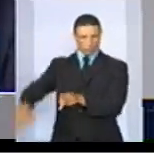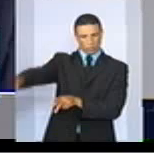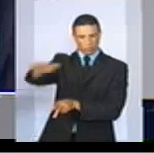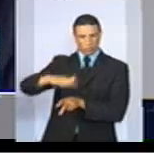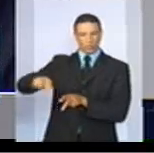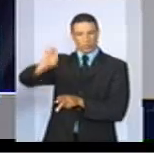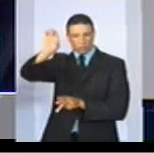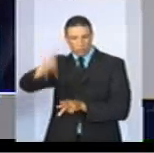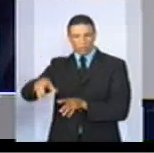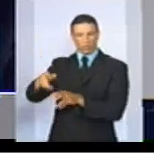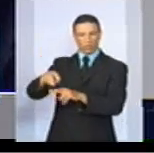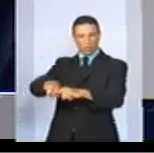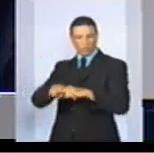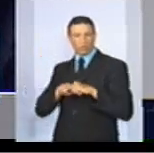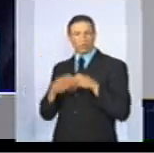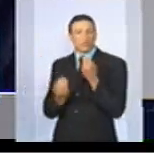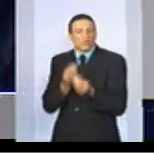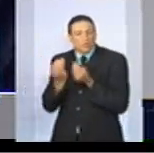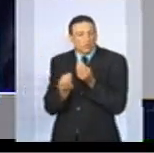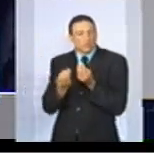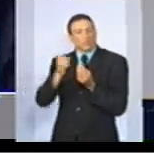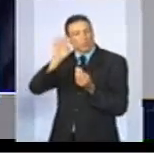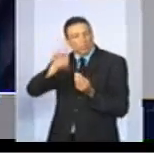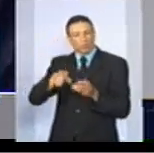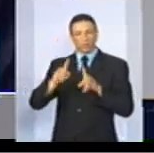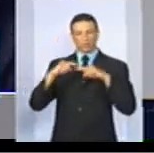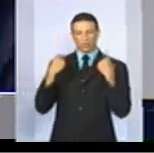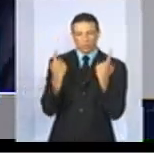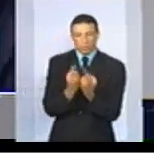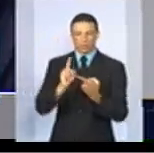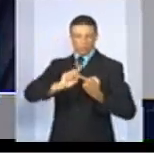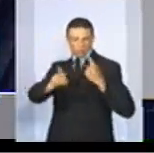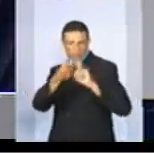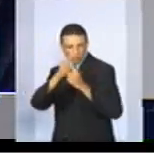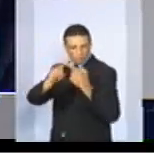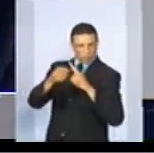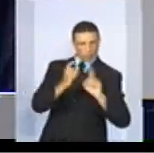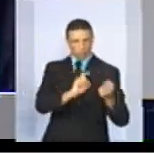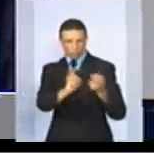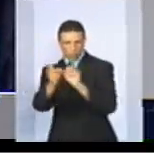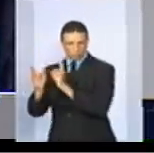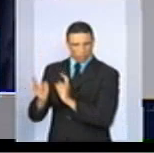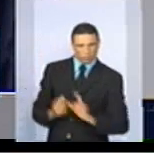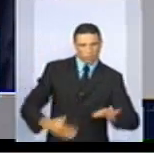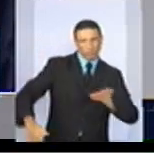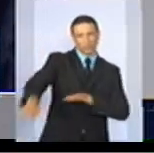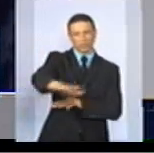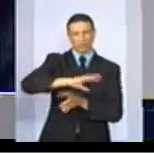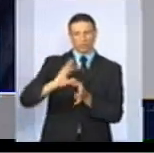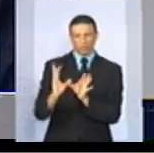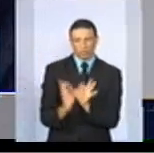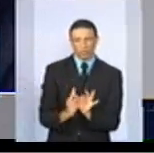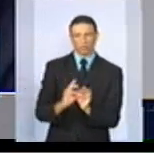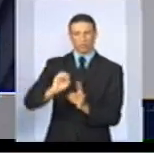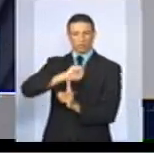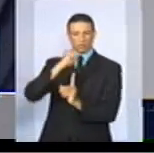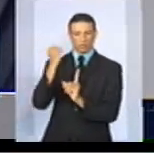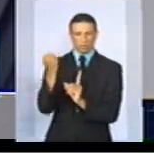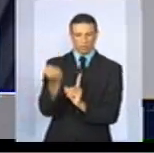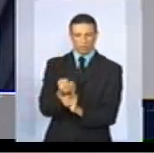consegue alcançar através exatamente desse debate que a doutrina denomina de uma